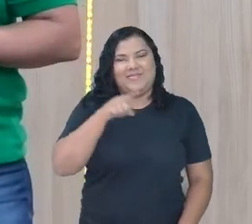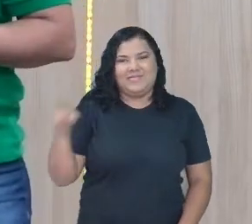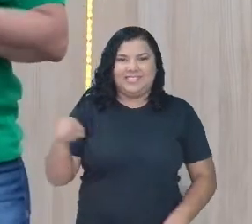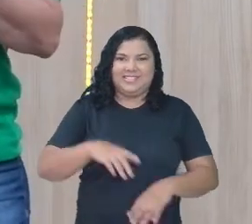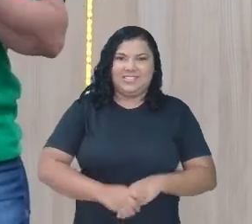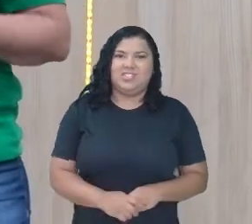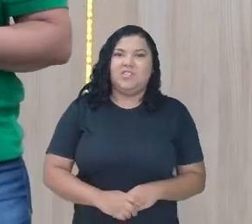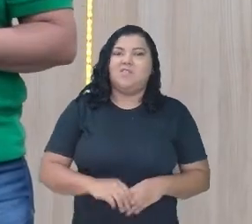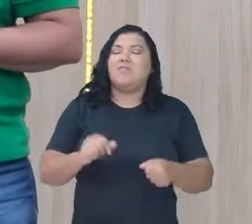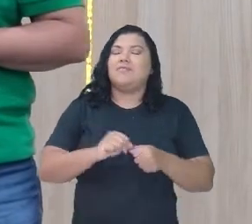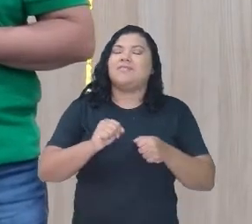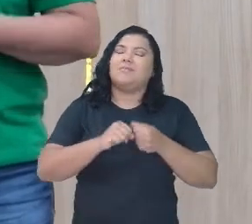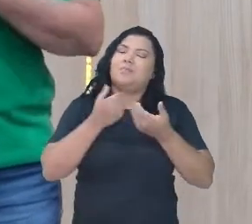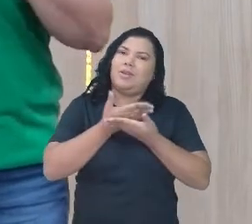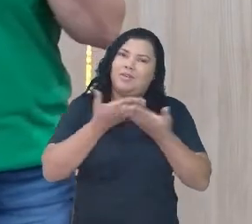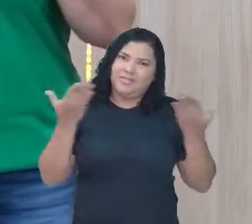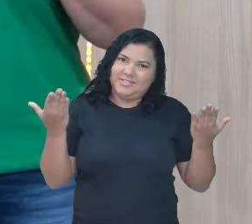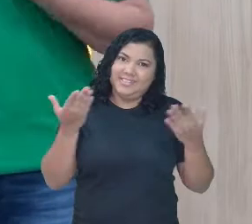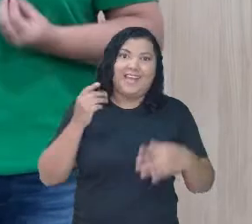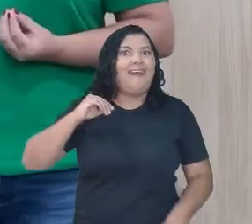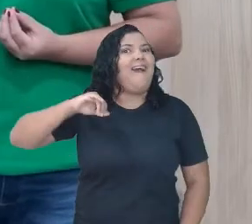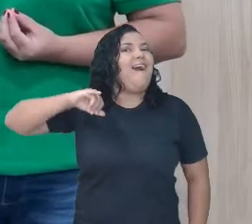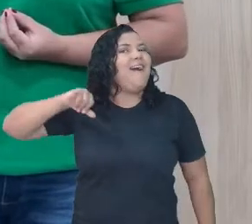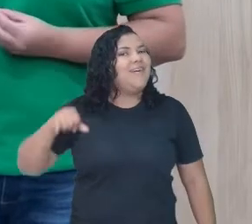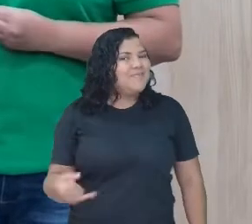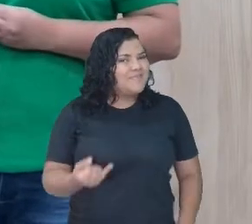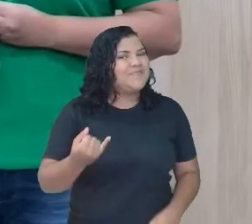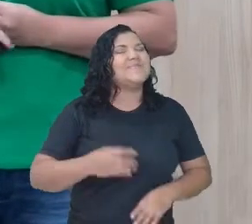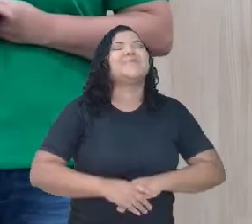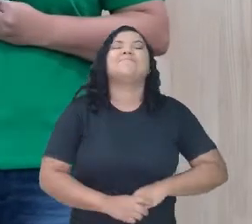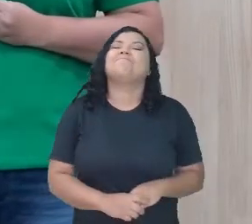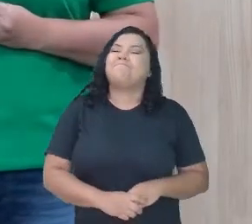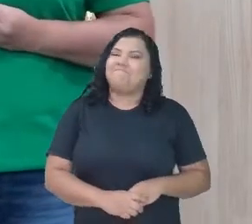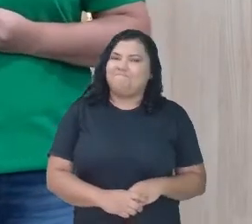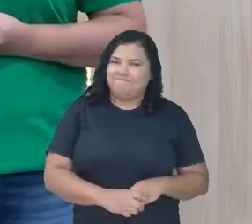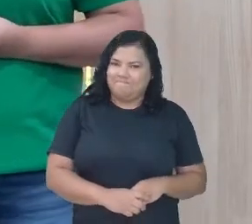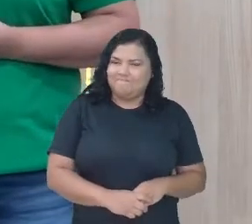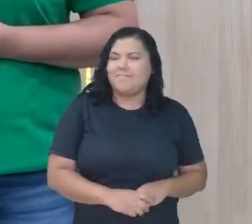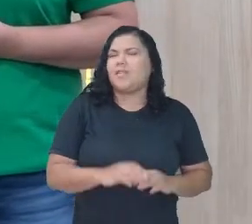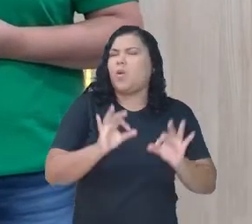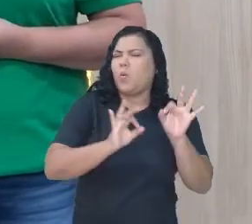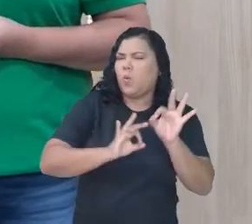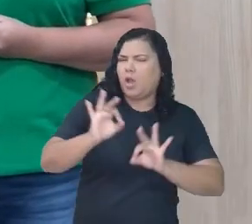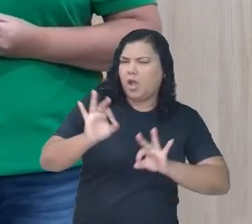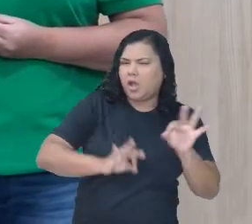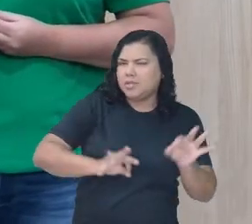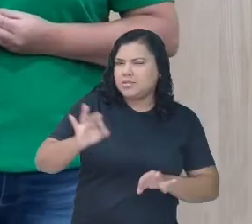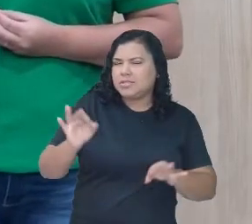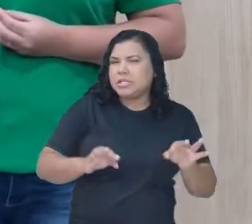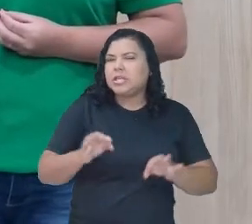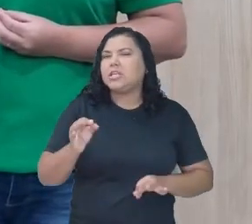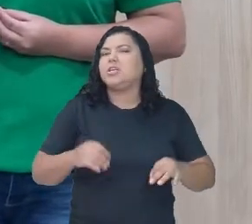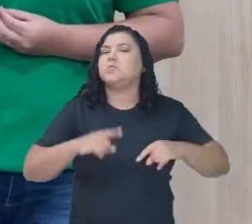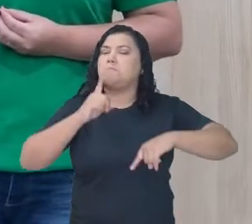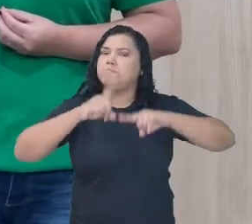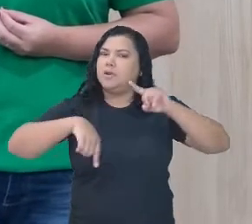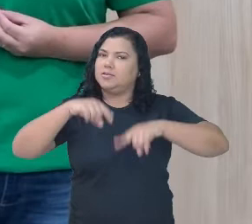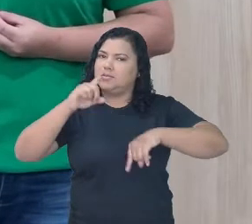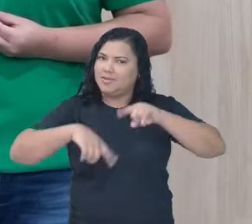foram feitas para vocês. Então aproveitem, não é? Revisem os conteúdos,